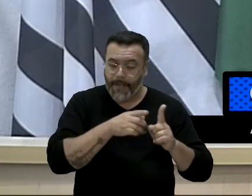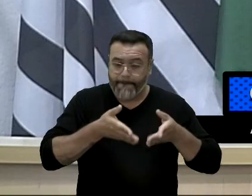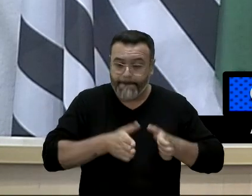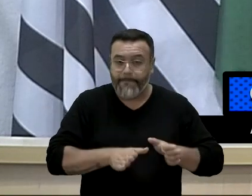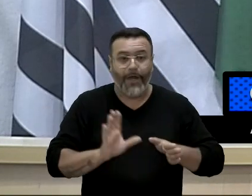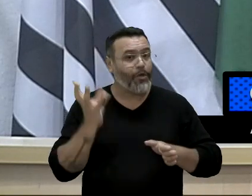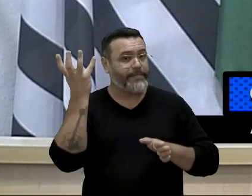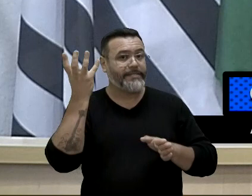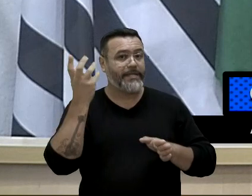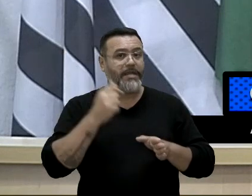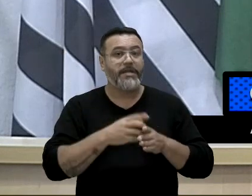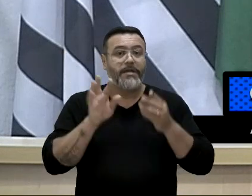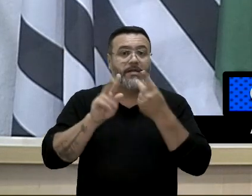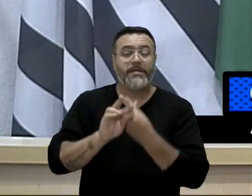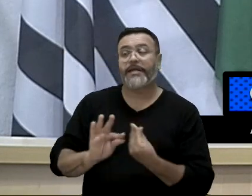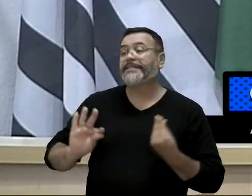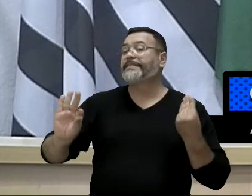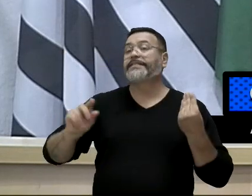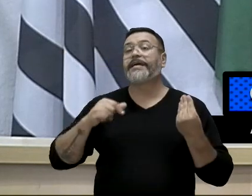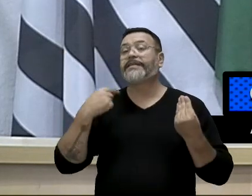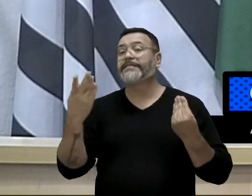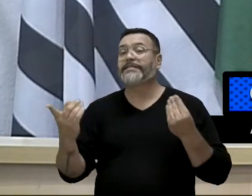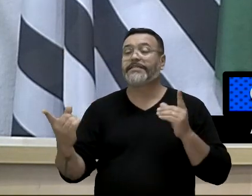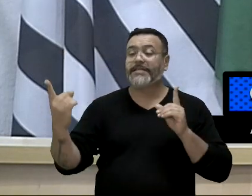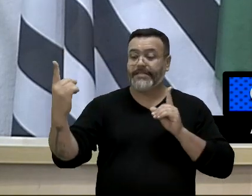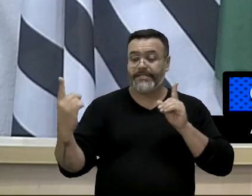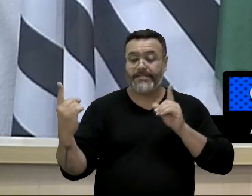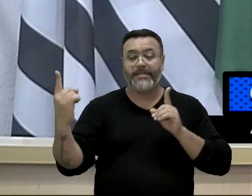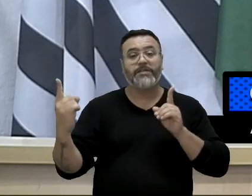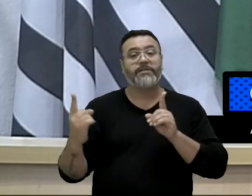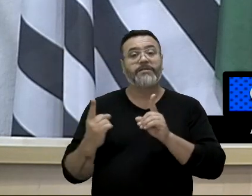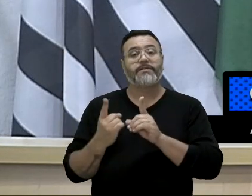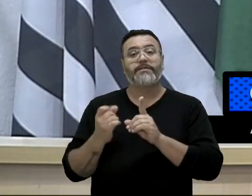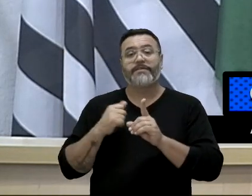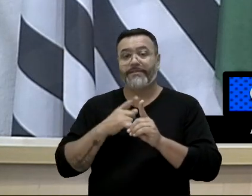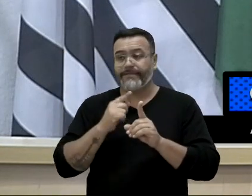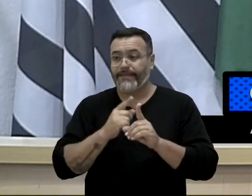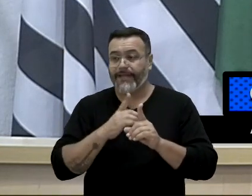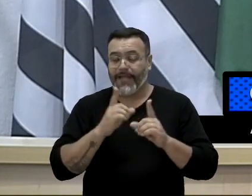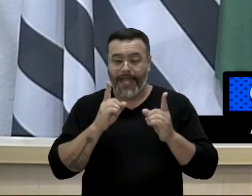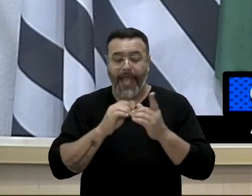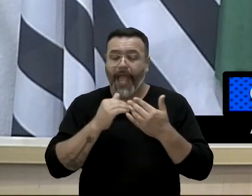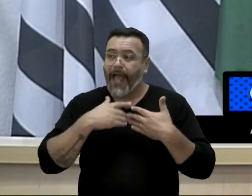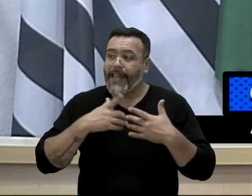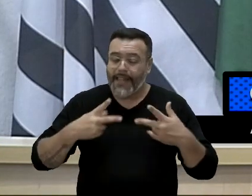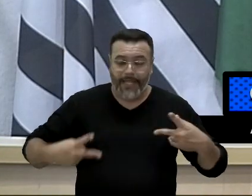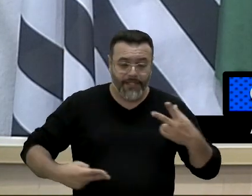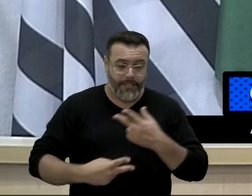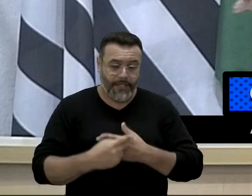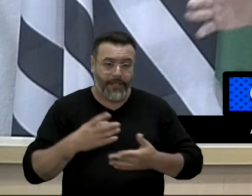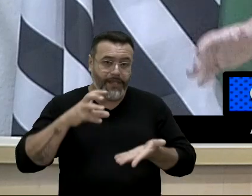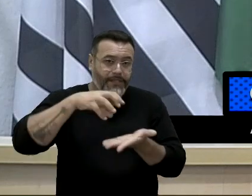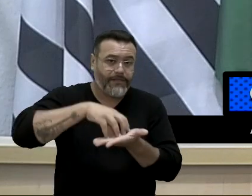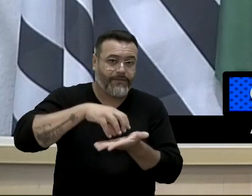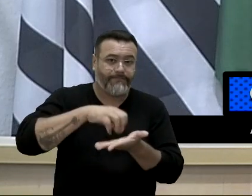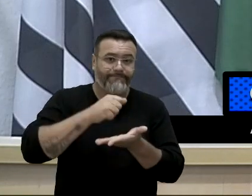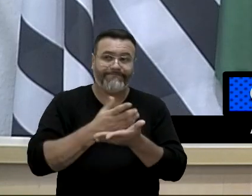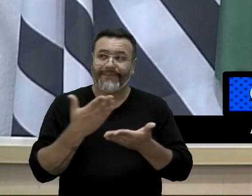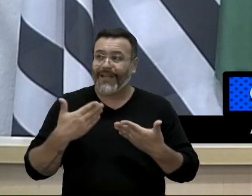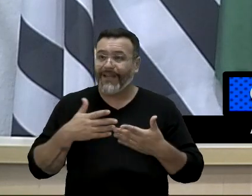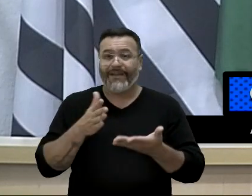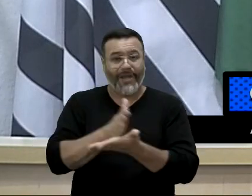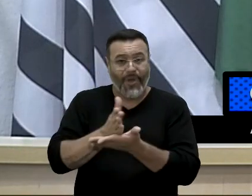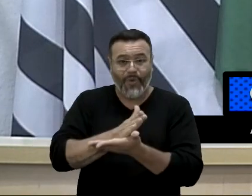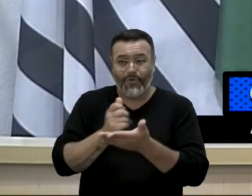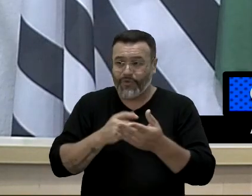do centro cirúrgico até a recepção, né? Quando você leva a mãezinha até o centro cirúrgico, deve ter bebê, muitos que nascem no meio